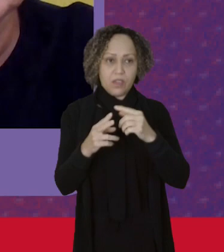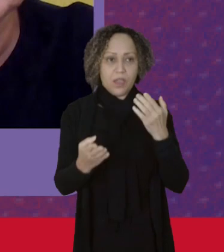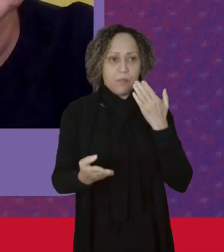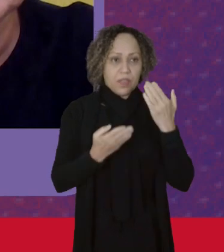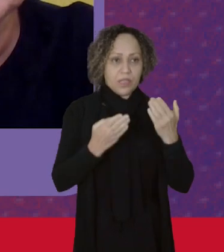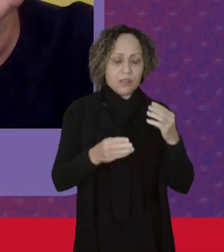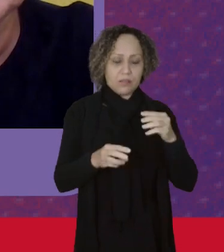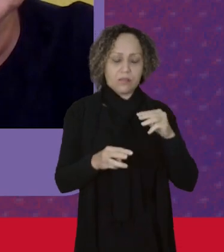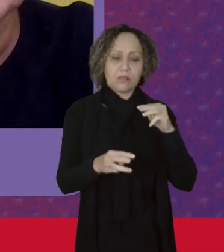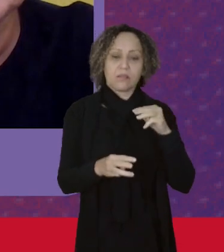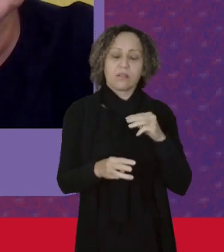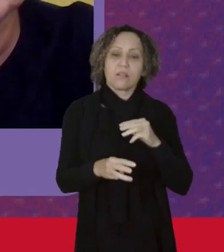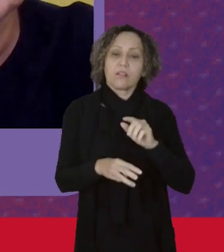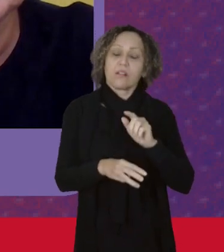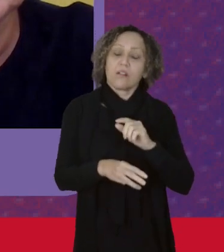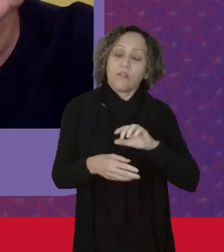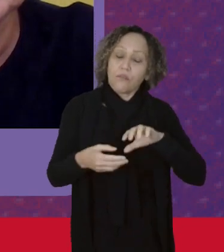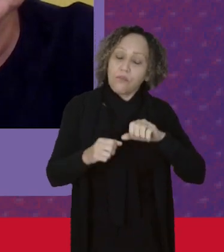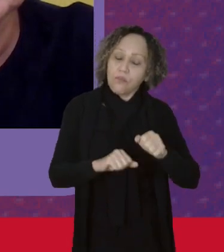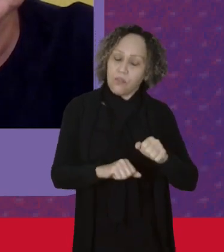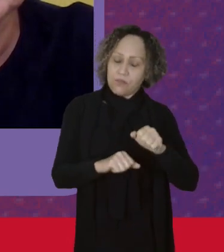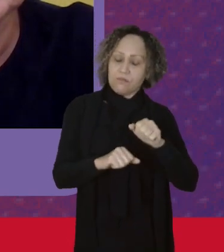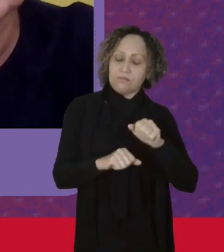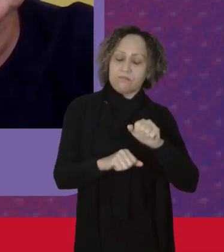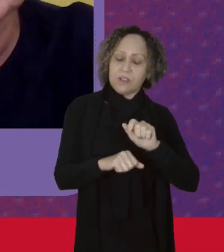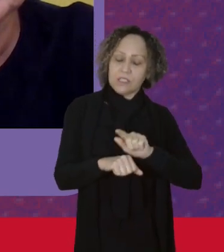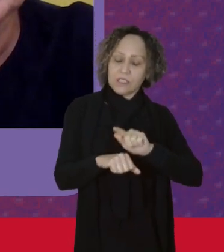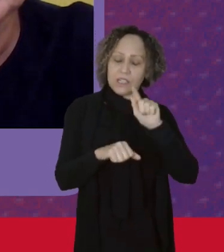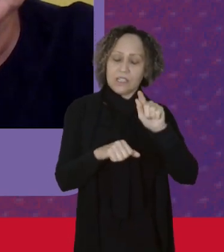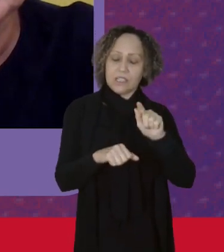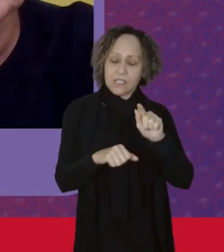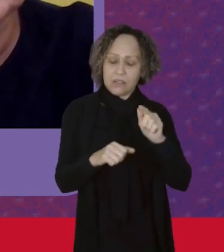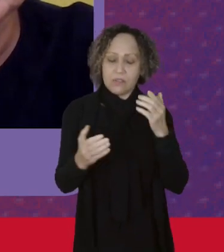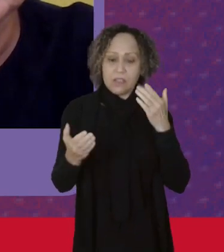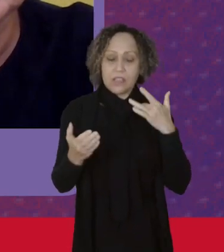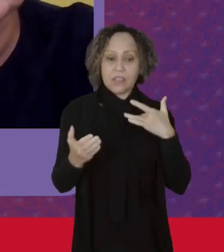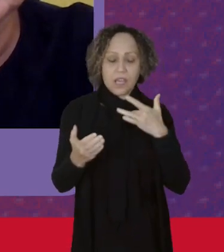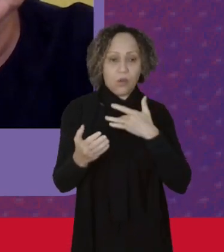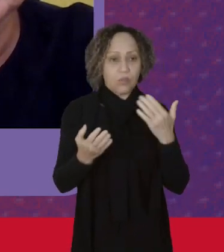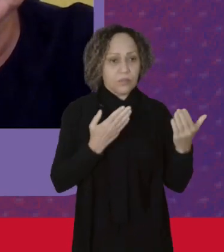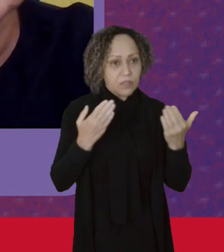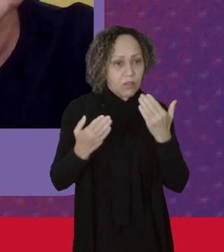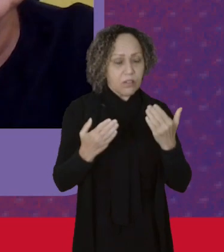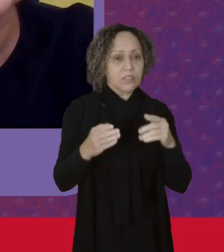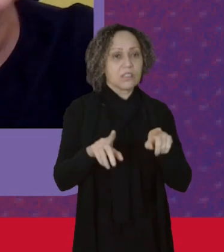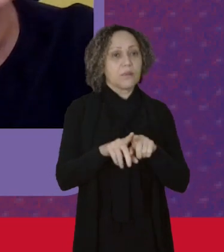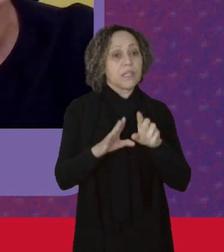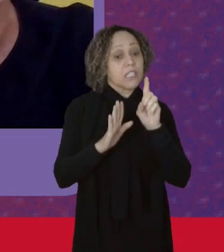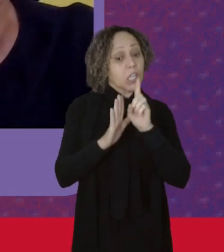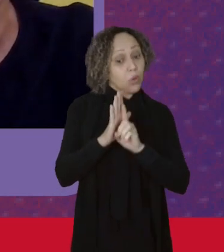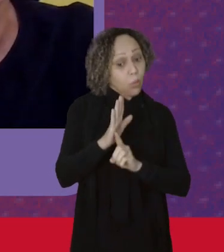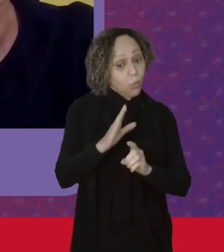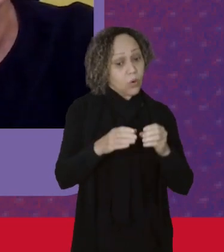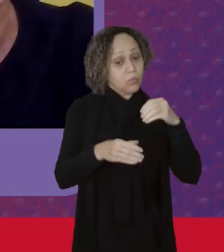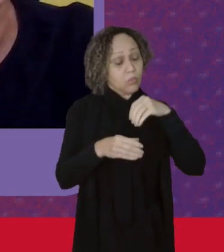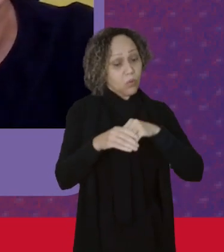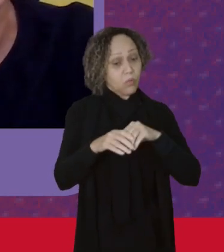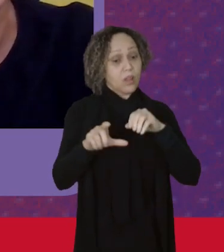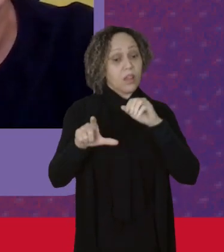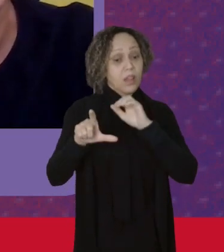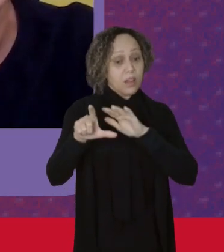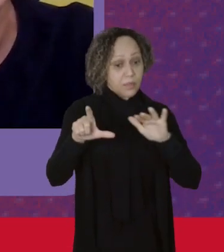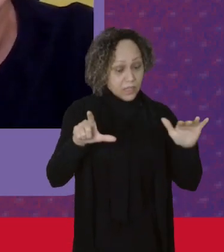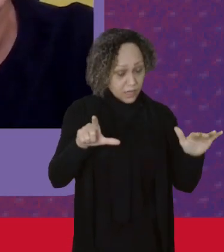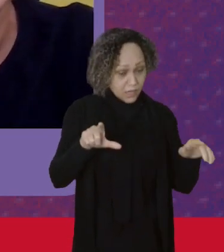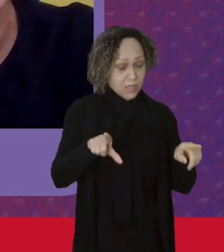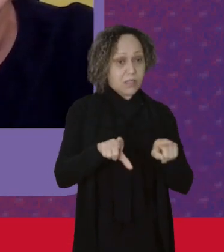em psicologia, com ênfase em saúde de pessoas LGBTIs e direitos humanos, é ativista da Liga Brasileira